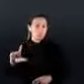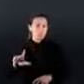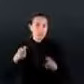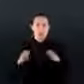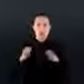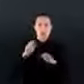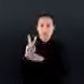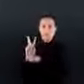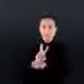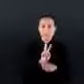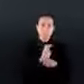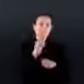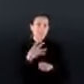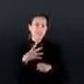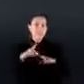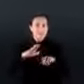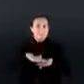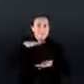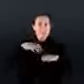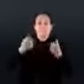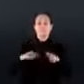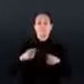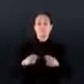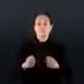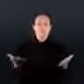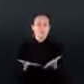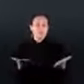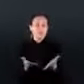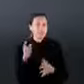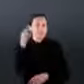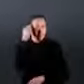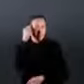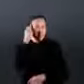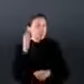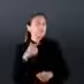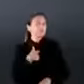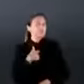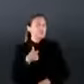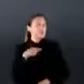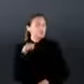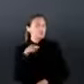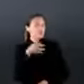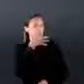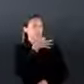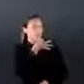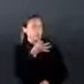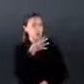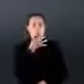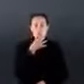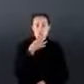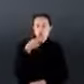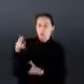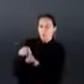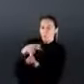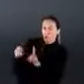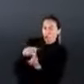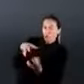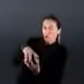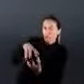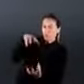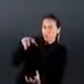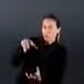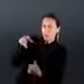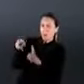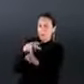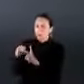cidade como São Luís tem que cuidar bem de quem mais precisa. Agora, pensa comigo. Você acha que um homem que